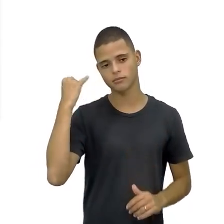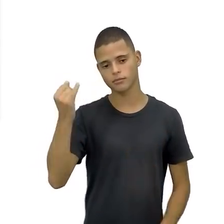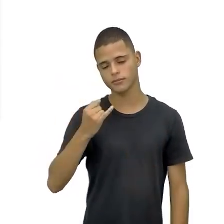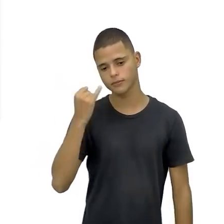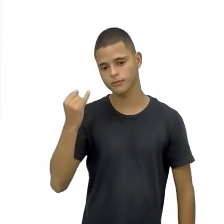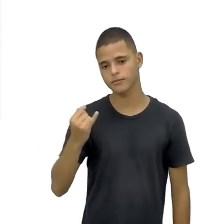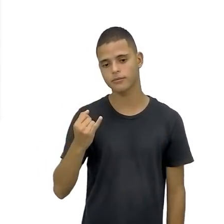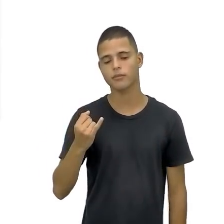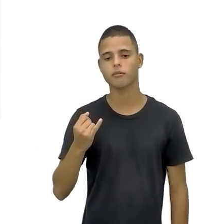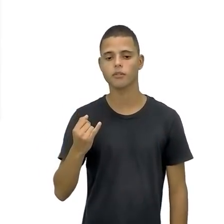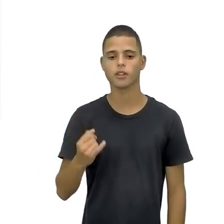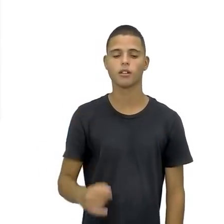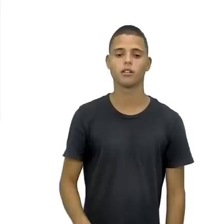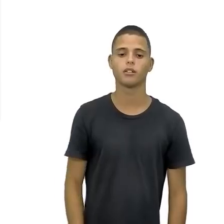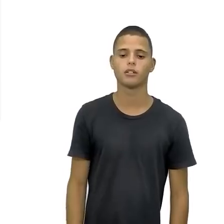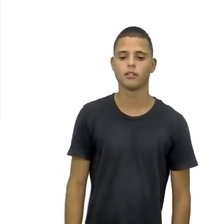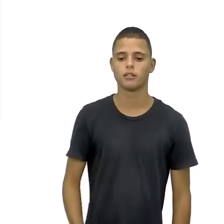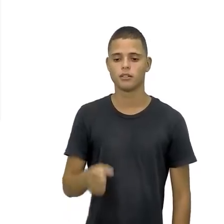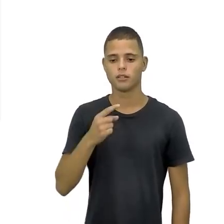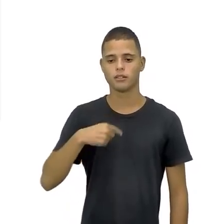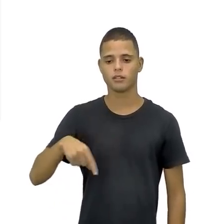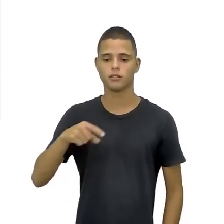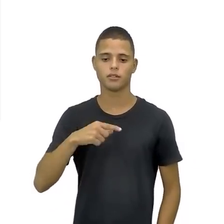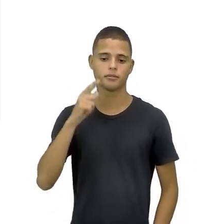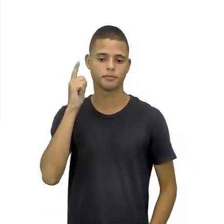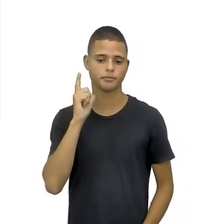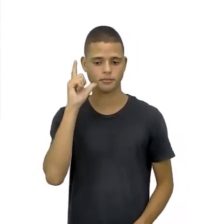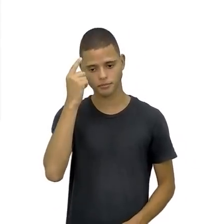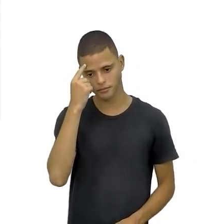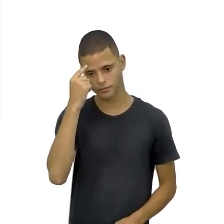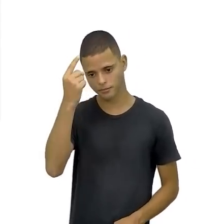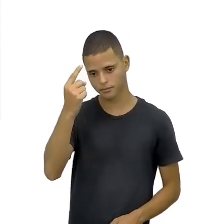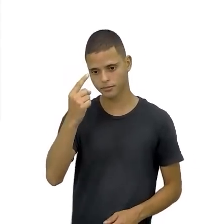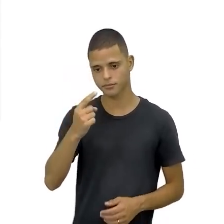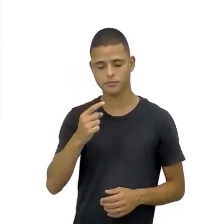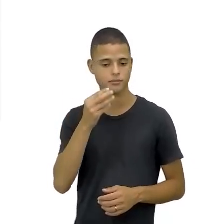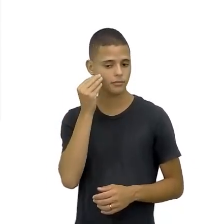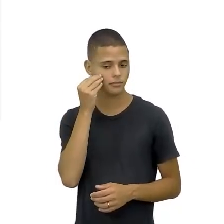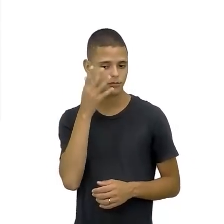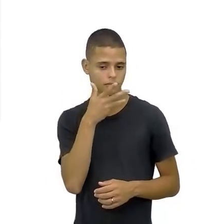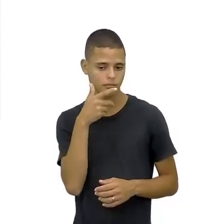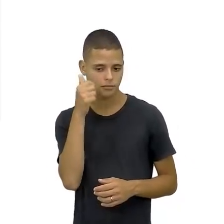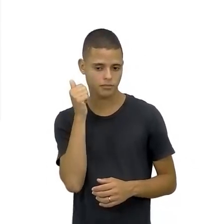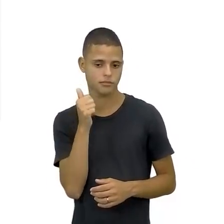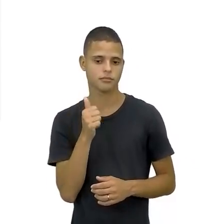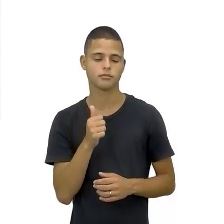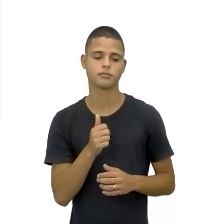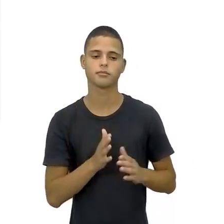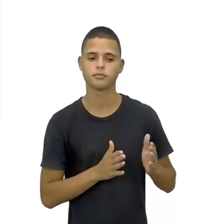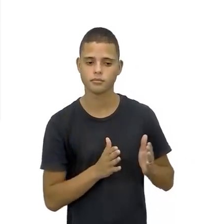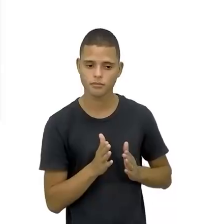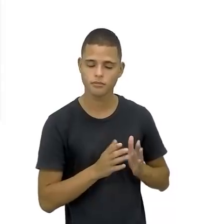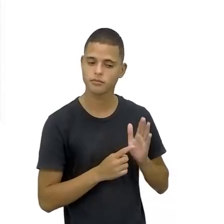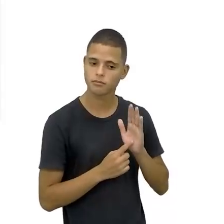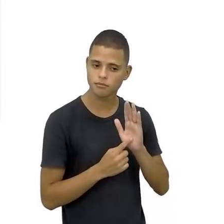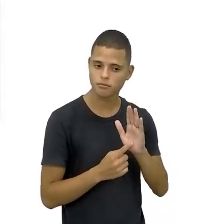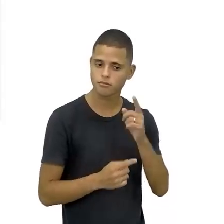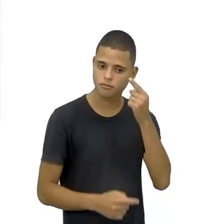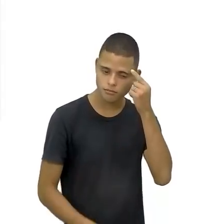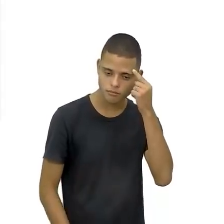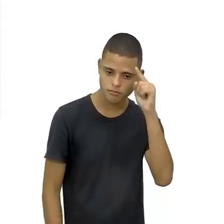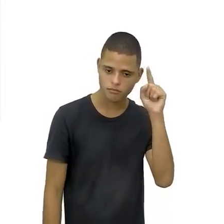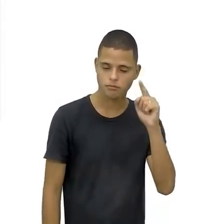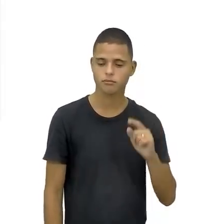né, do pensamento, podemos, aí, de certa maneira, pensar em melhorar as condições, né? Apresentamos para ele a ideia do